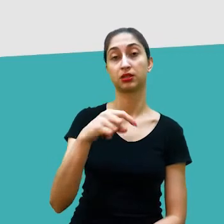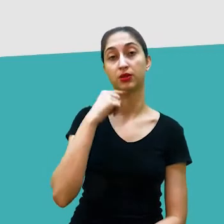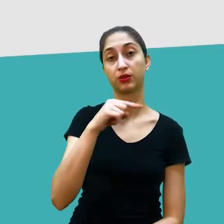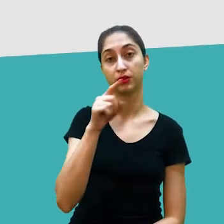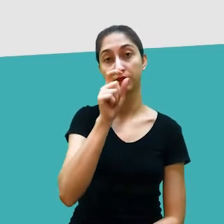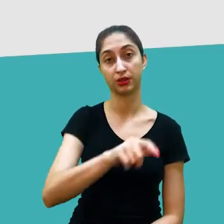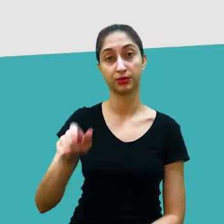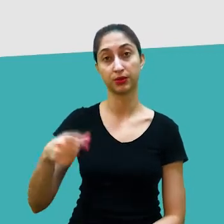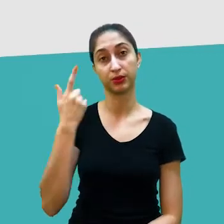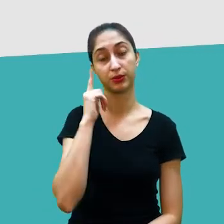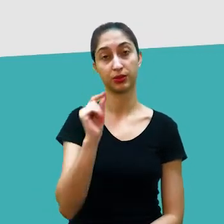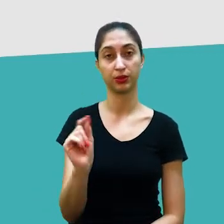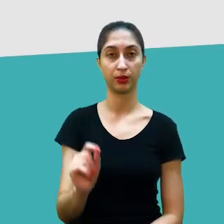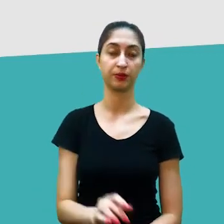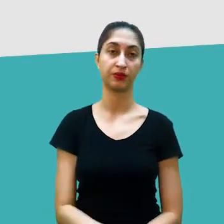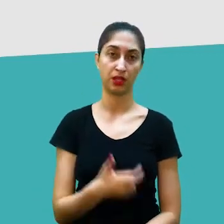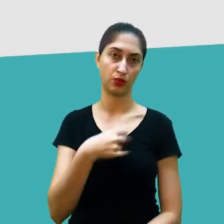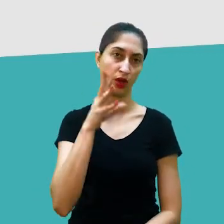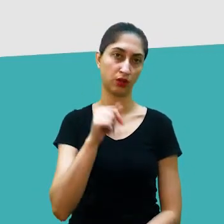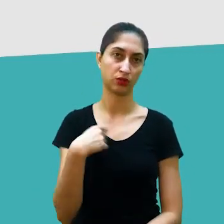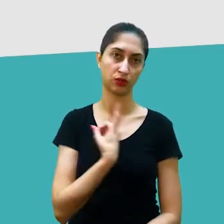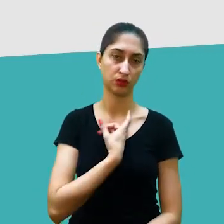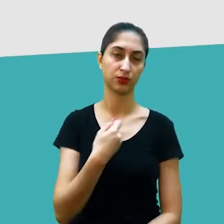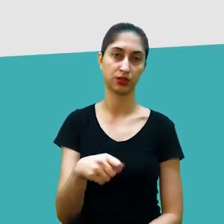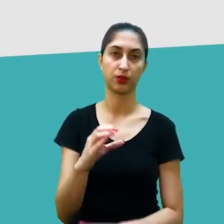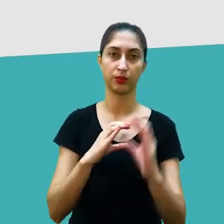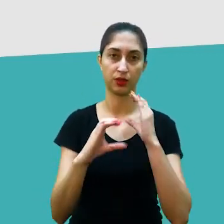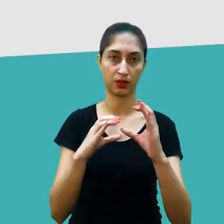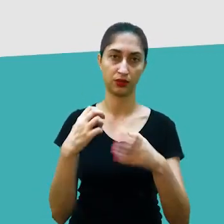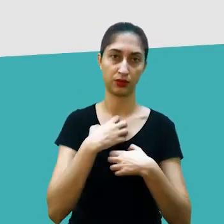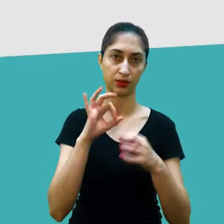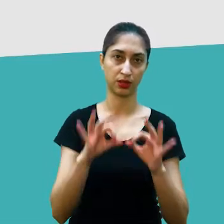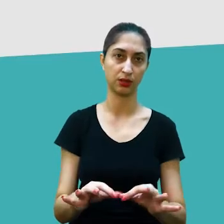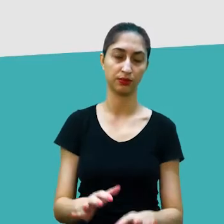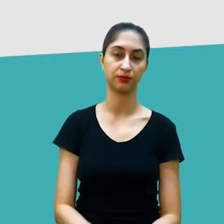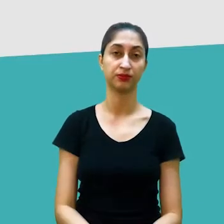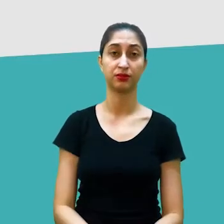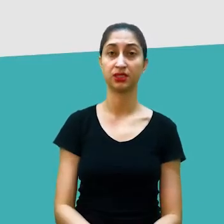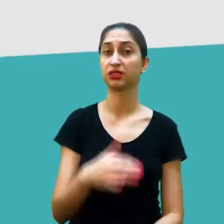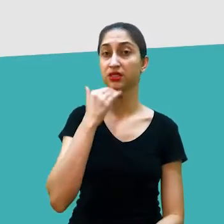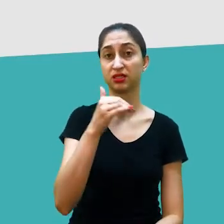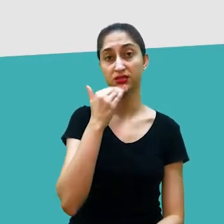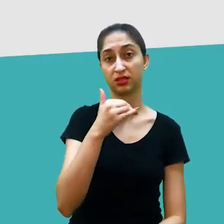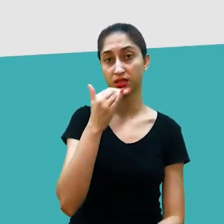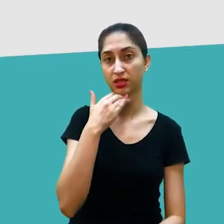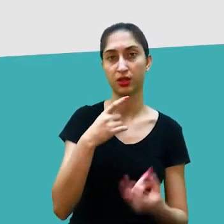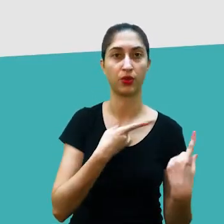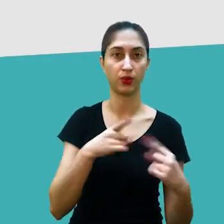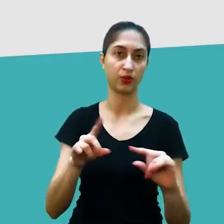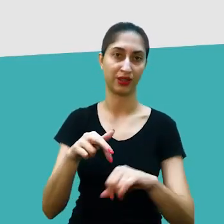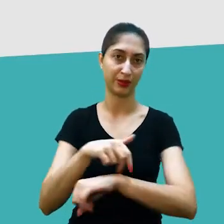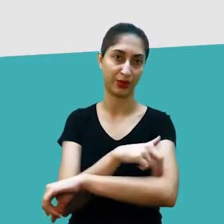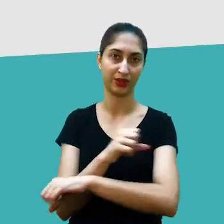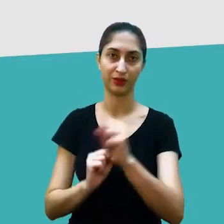é e eu acho que isso a gente tem que comunicar de forma correta, né? Ninguém está pregando contra a indústria da moda.